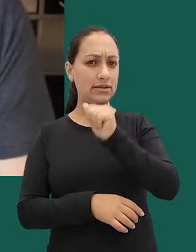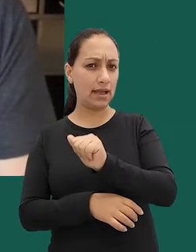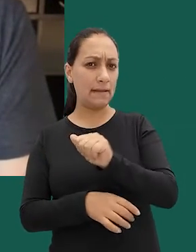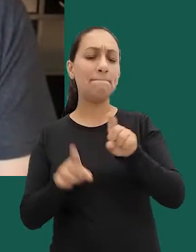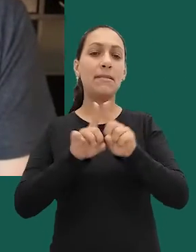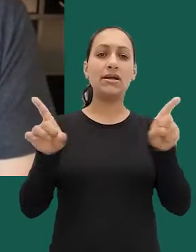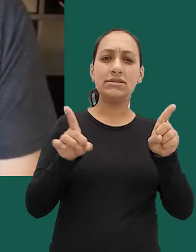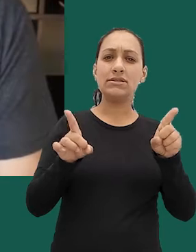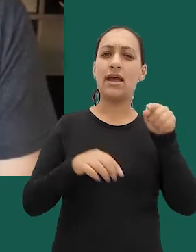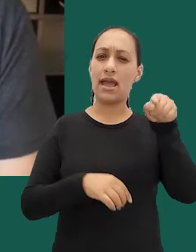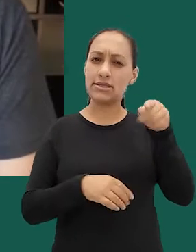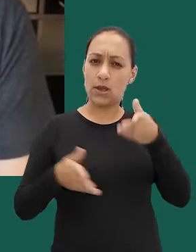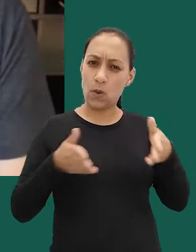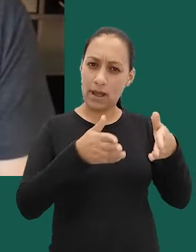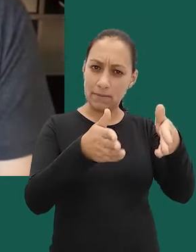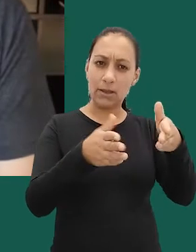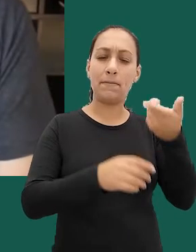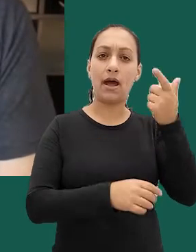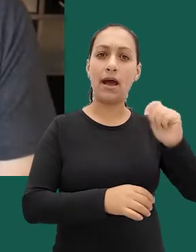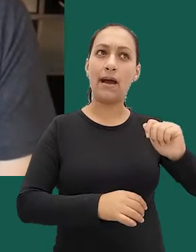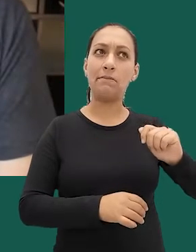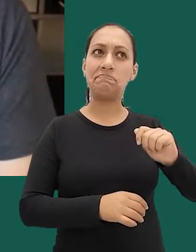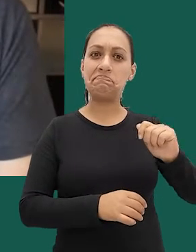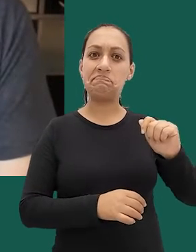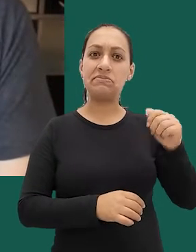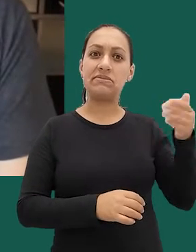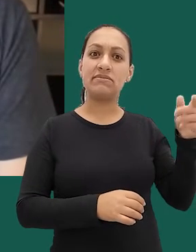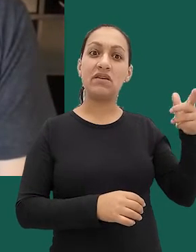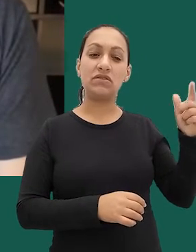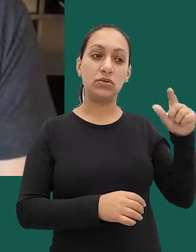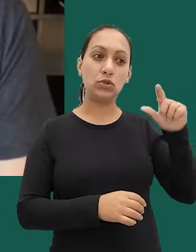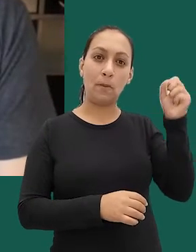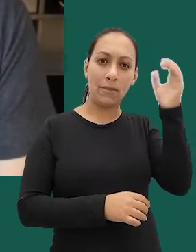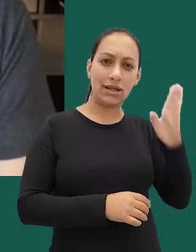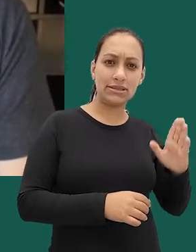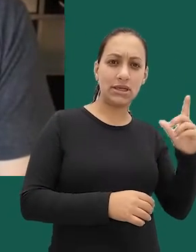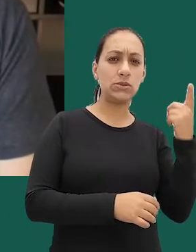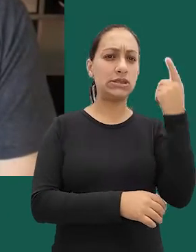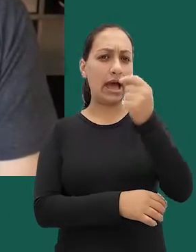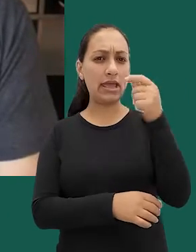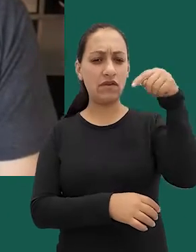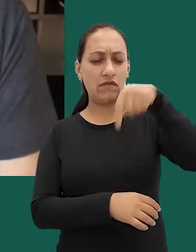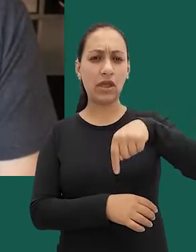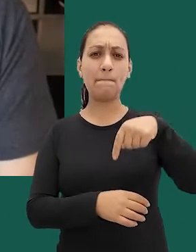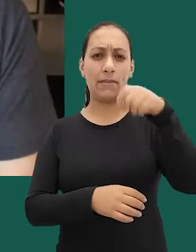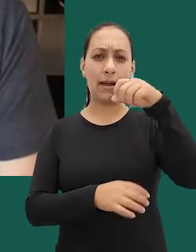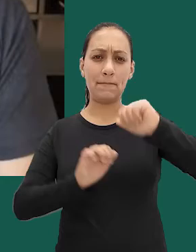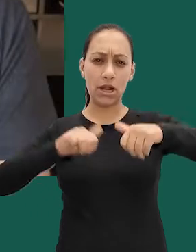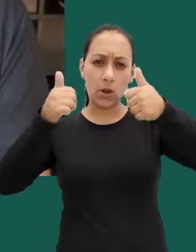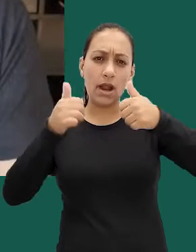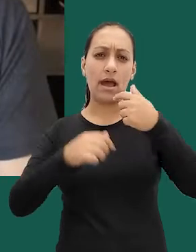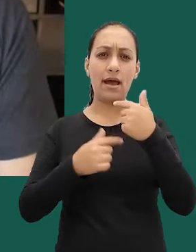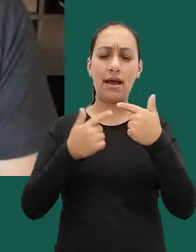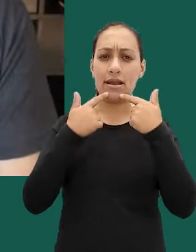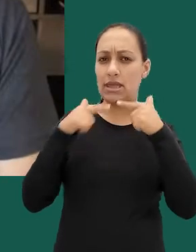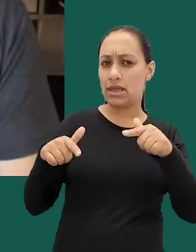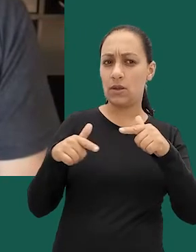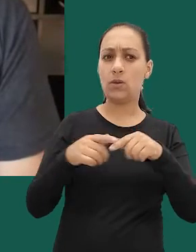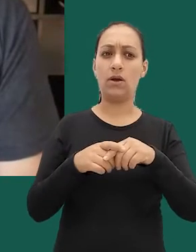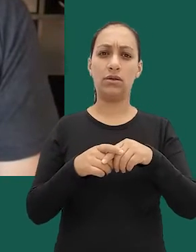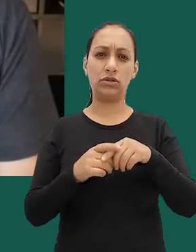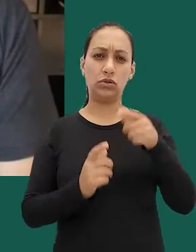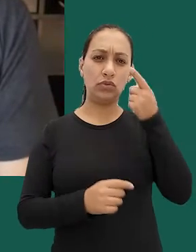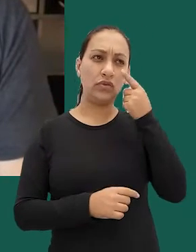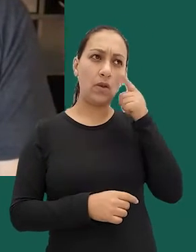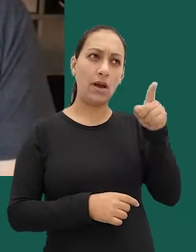o inglês e começar, de repente, a obter uma primeira experiência internacional? Tu entende que a Irlanda é um bom caminho para, não necessariamente